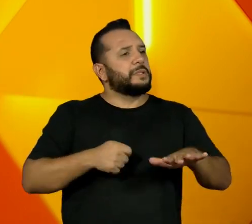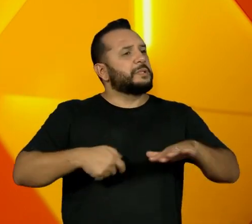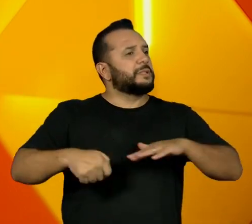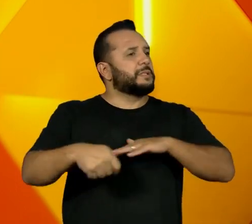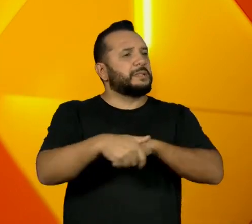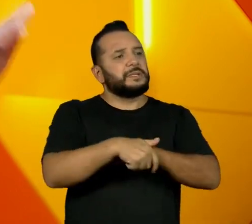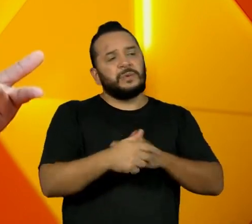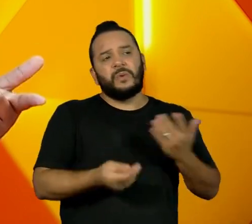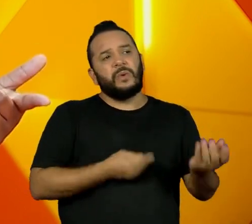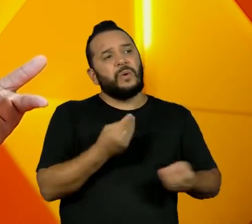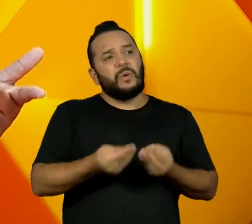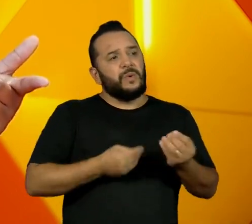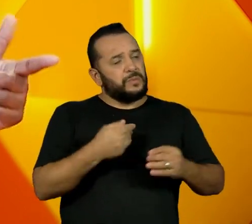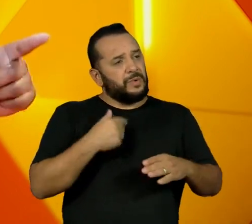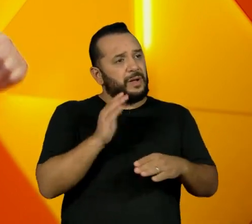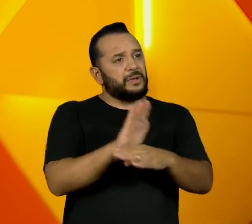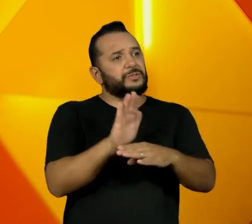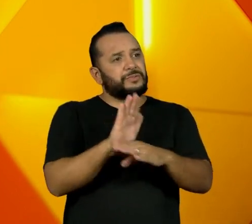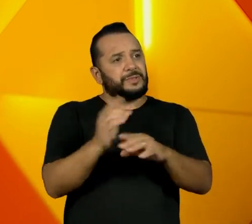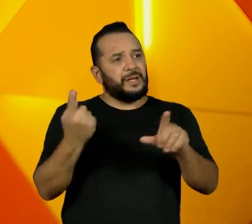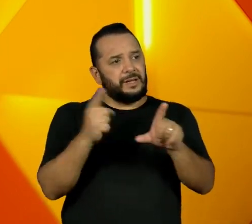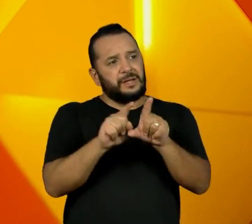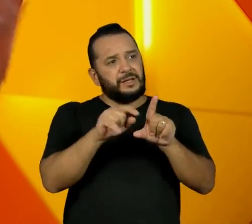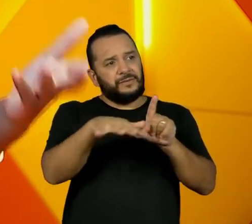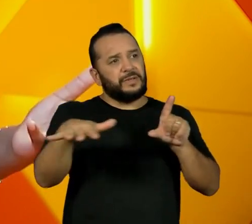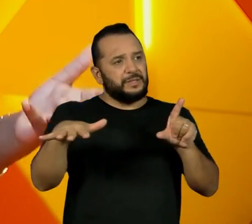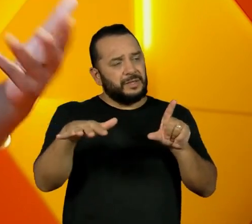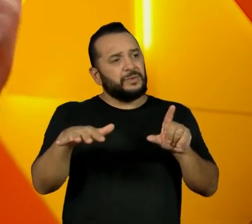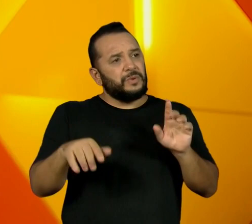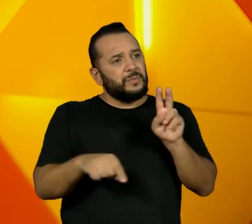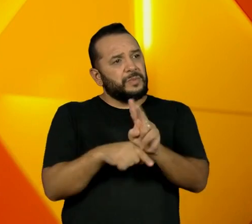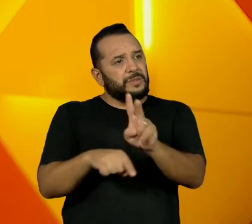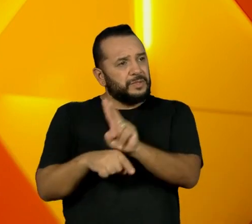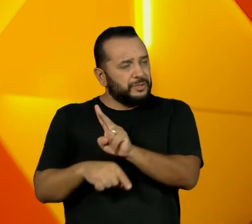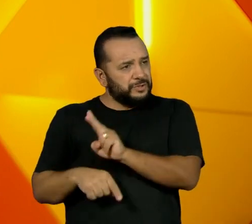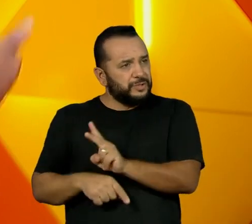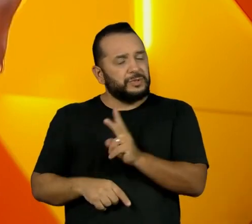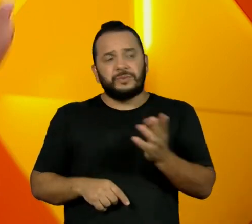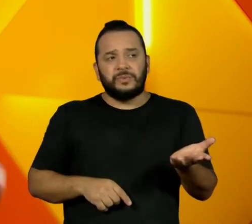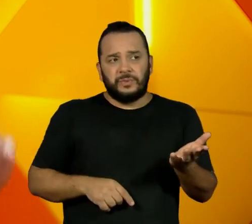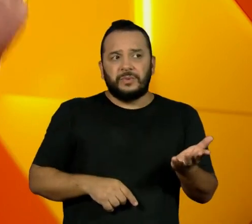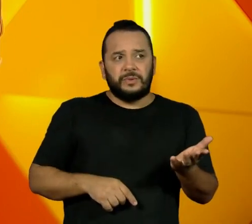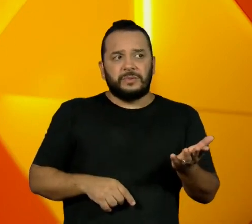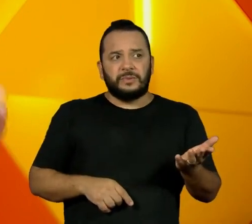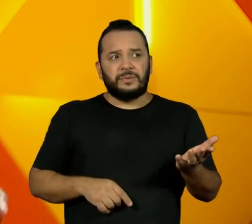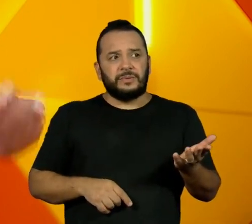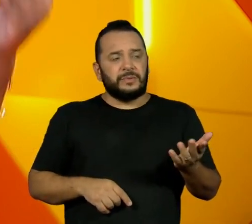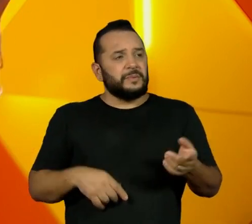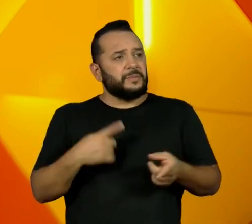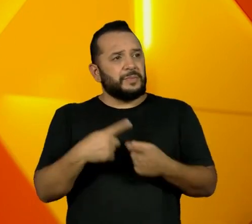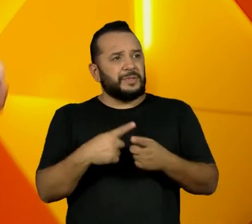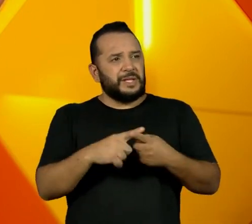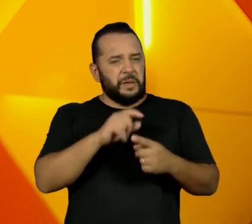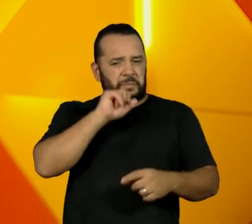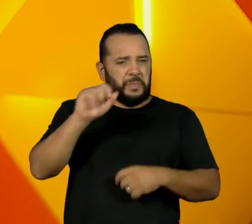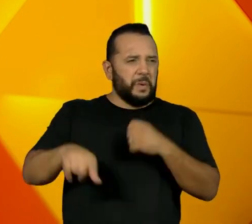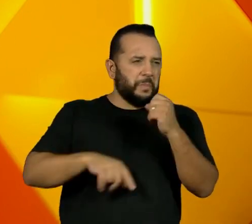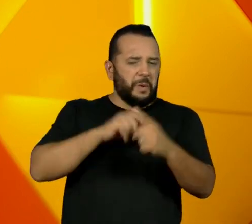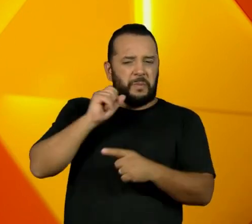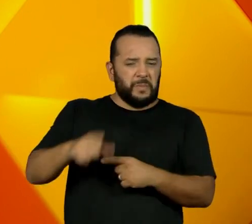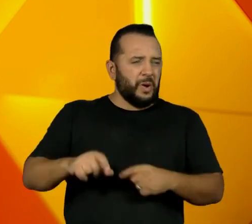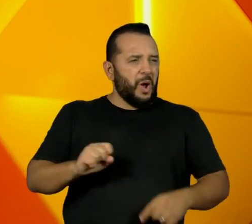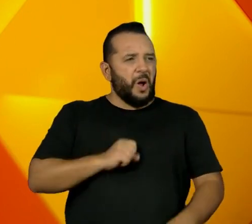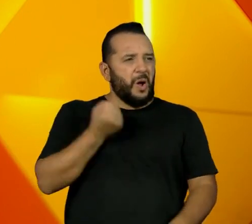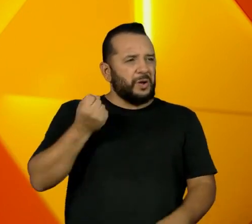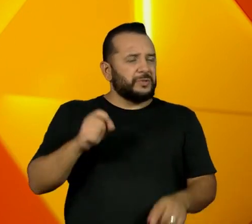isso pode ajudar os influenciadores a serem defendidos, a serem protegidos com relação aos discursos de ódios e as fake